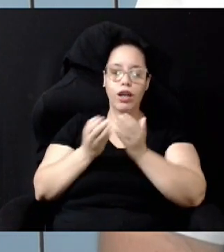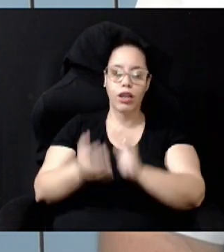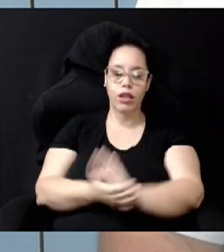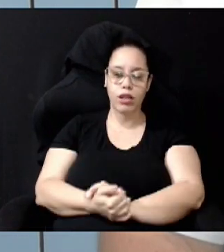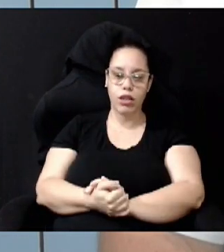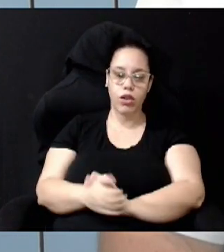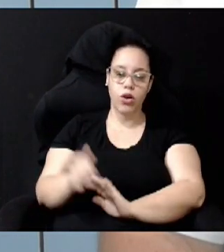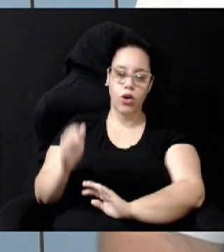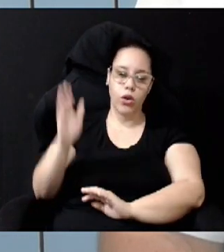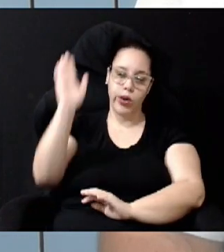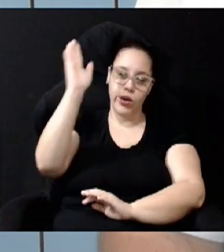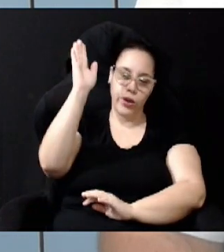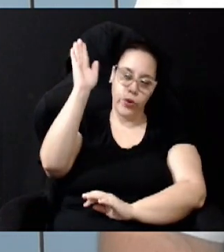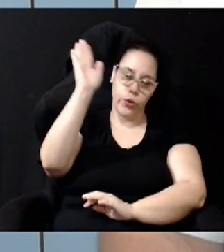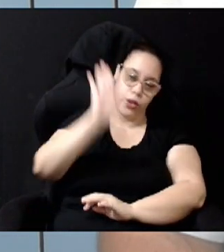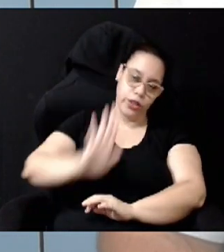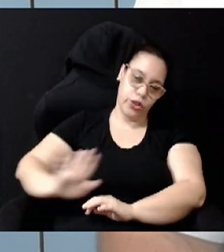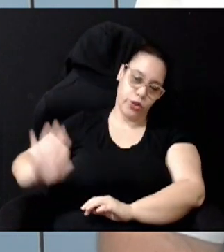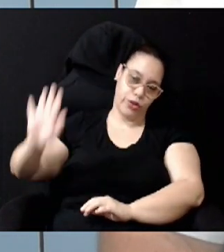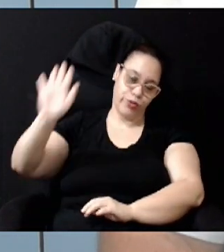regional para poder